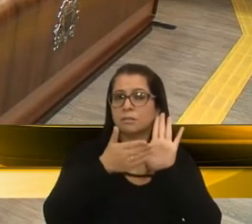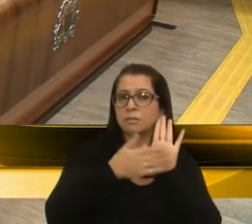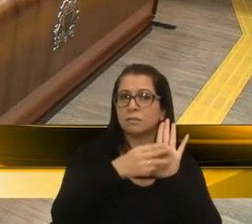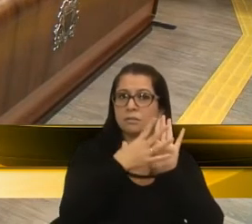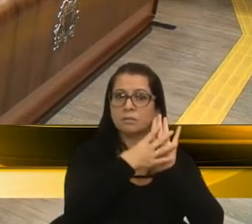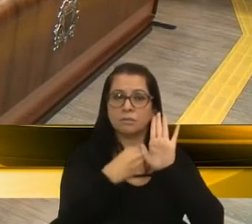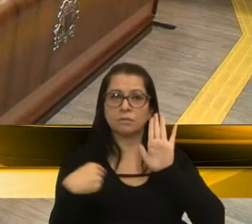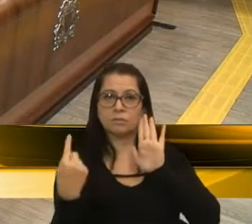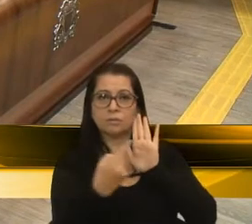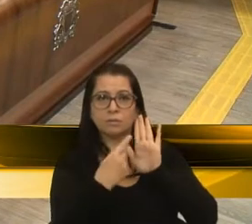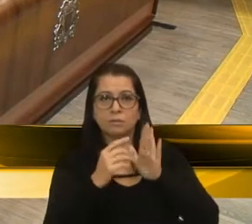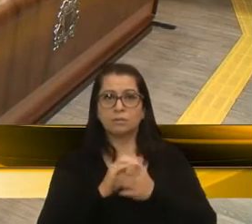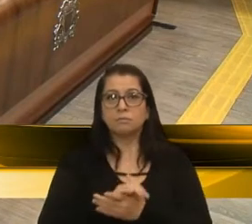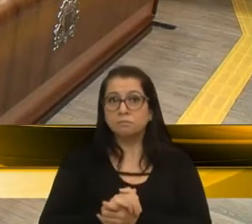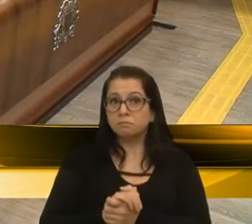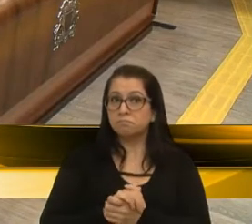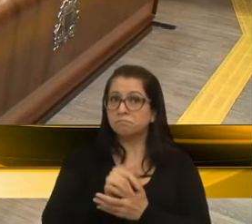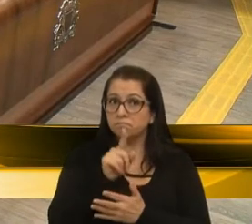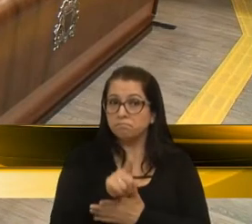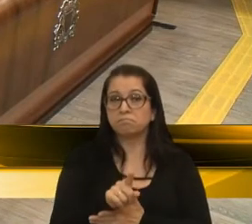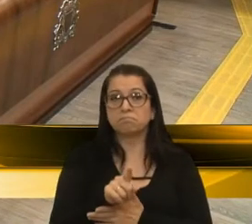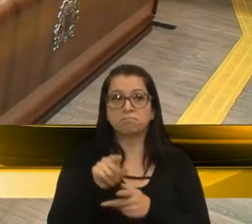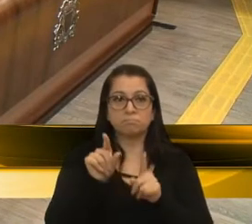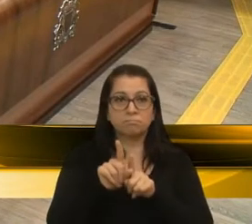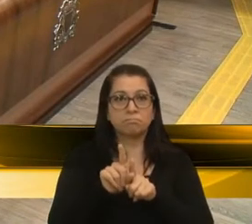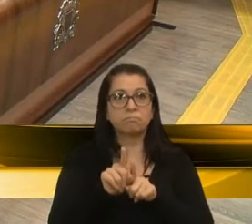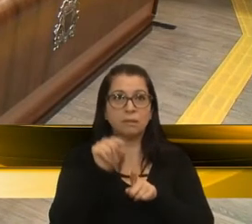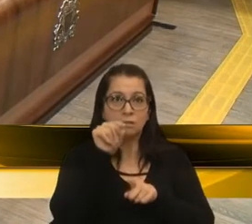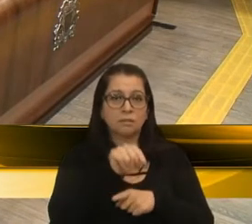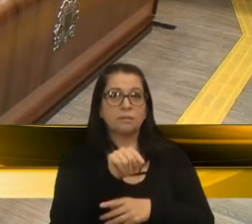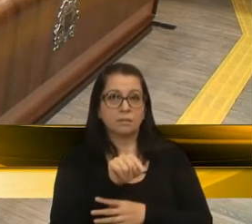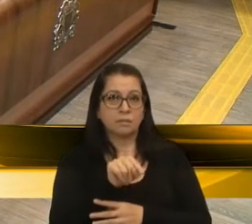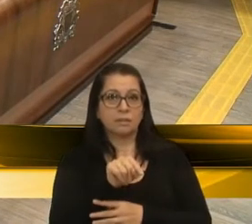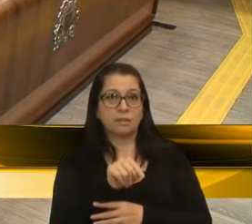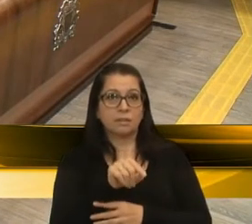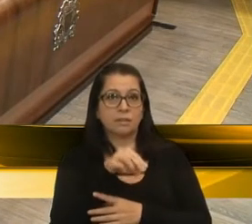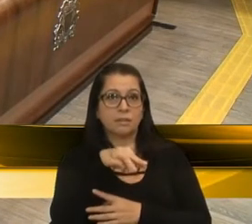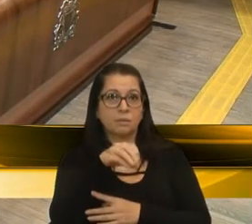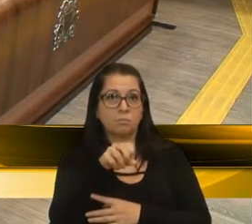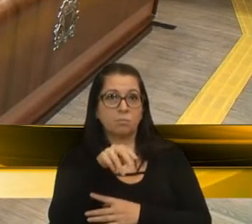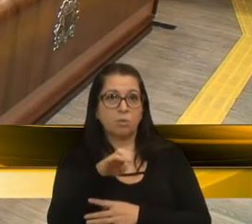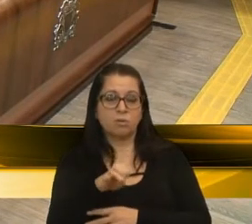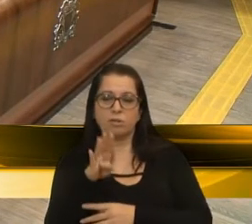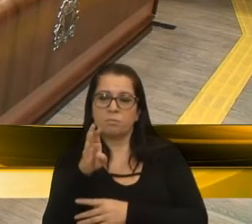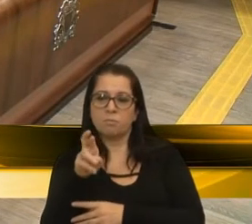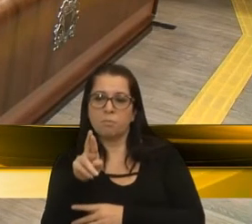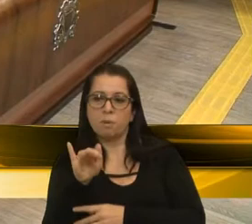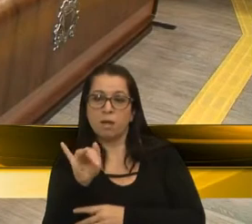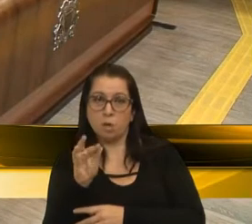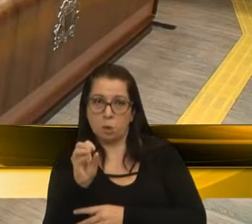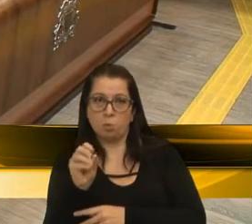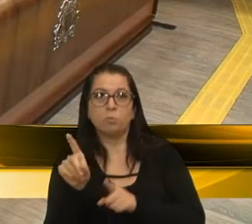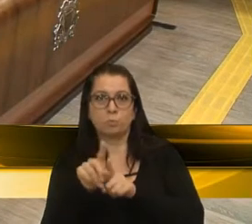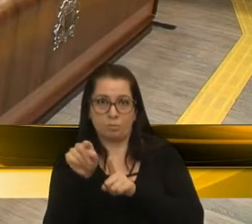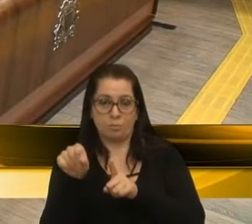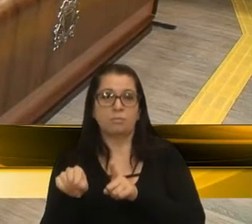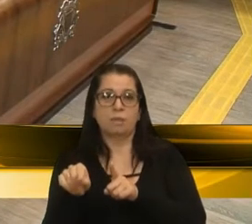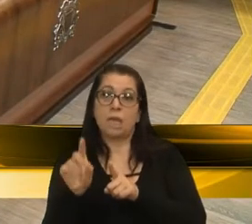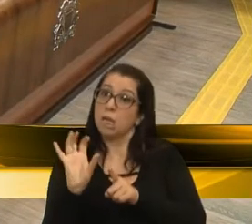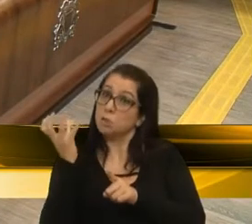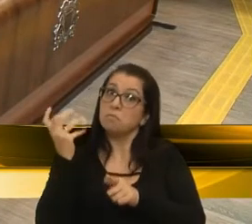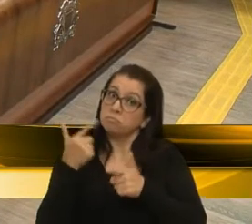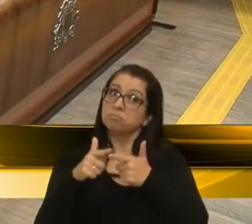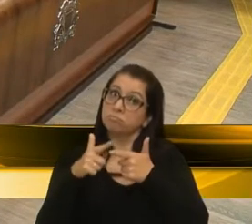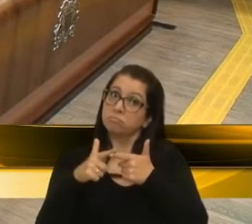sendo feito em frente à Codeca e ali em Monte Ibérico também, né? Aonde resolveu